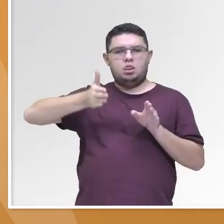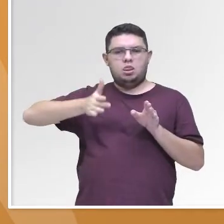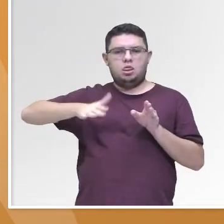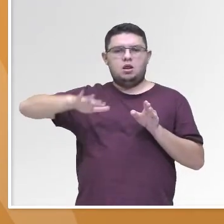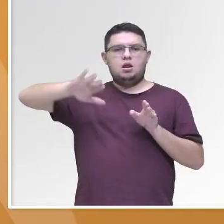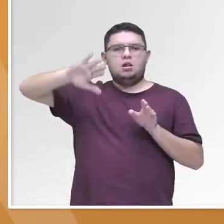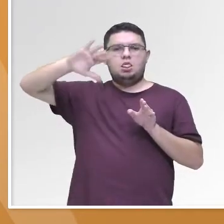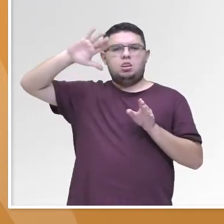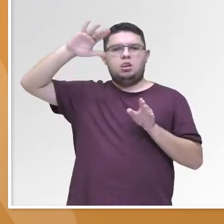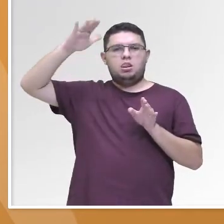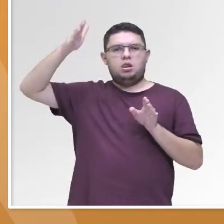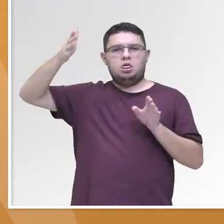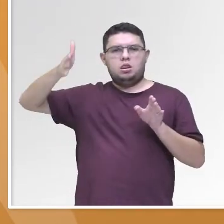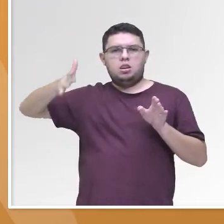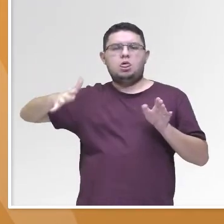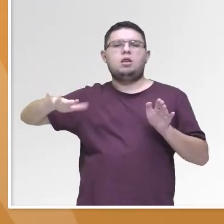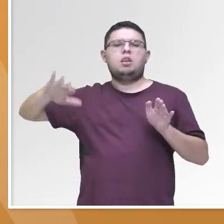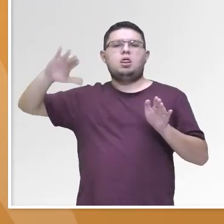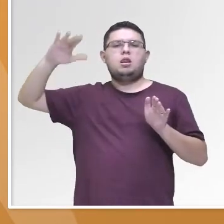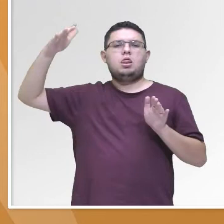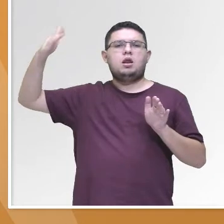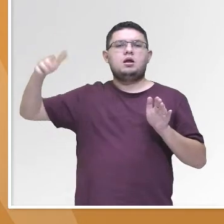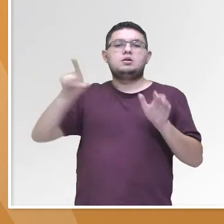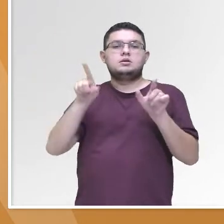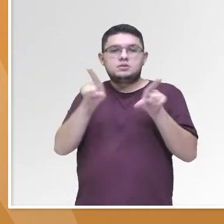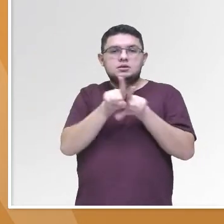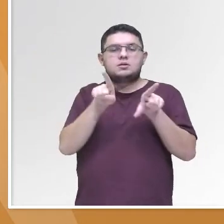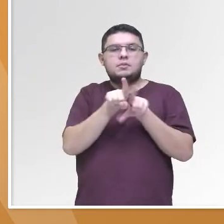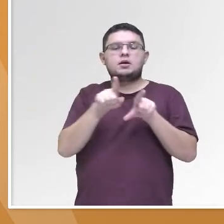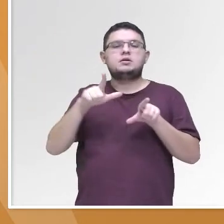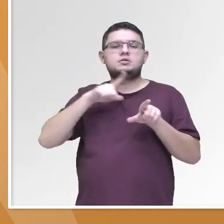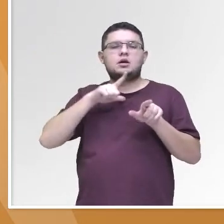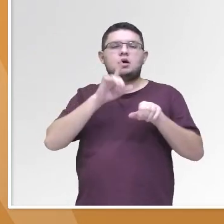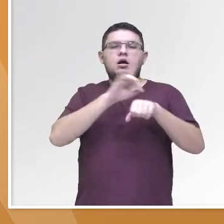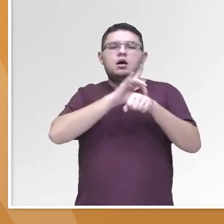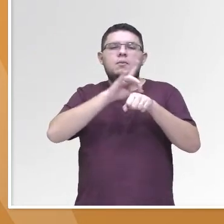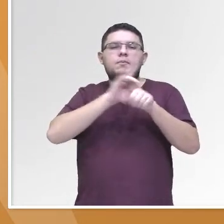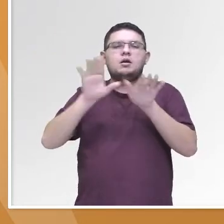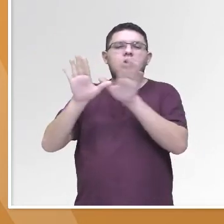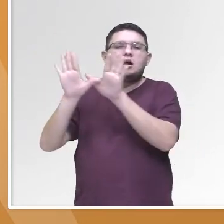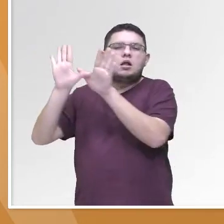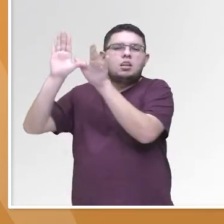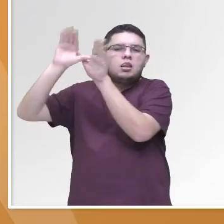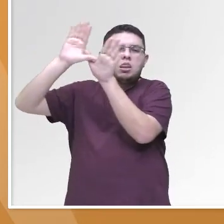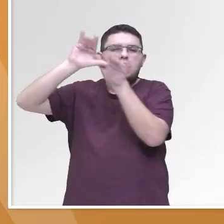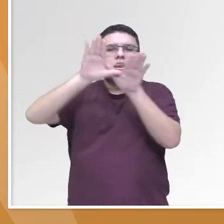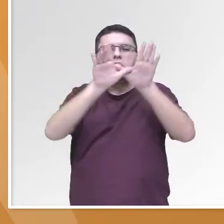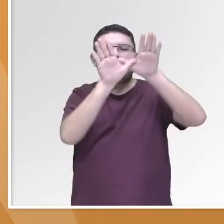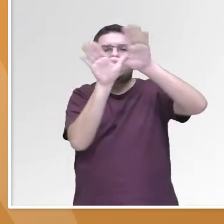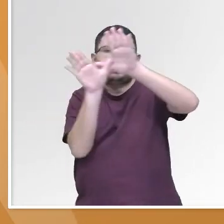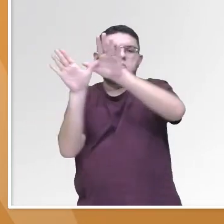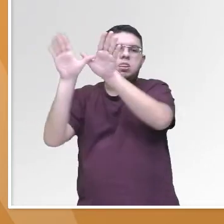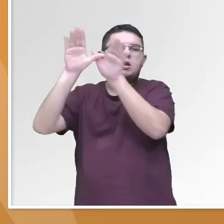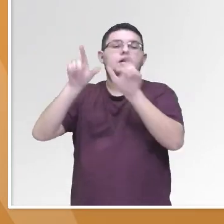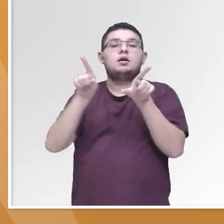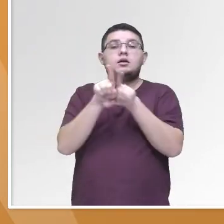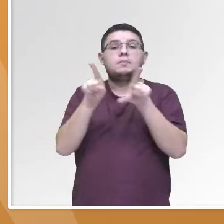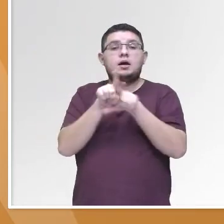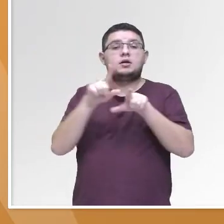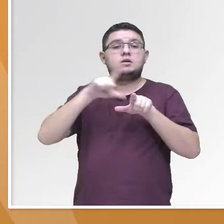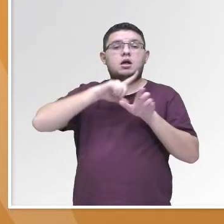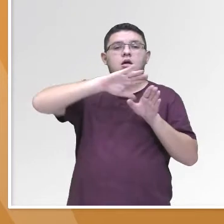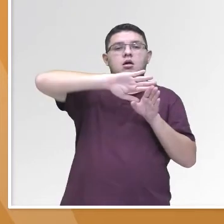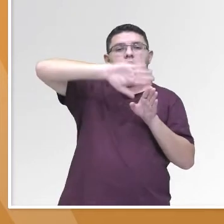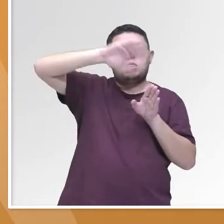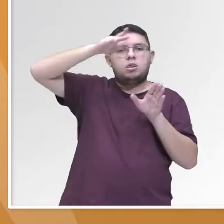aqui também, que é muito comum a gente observar, né? Nessas regiões. Aí nós temos o chorume, olha.